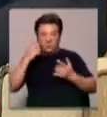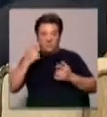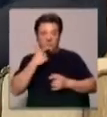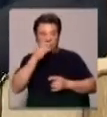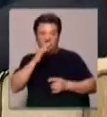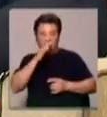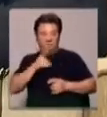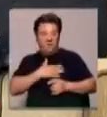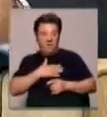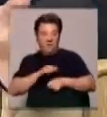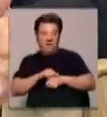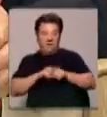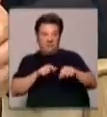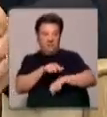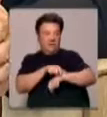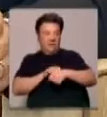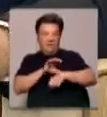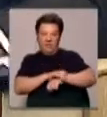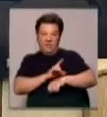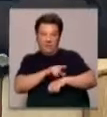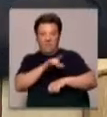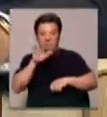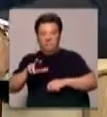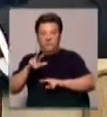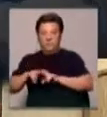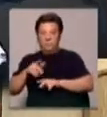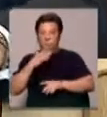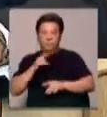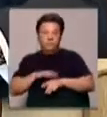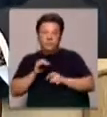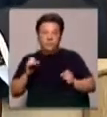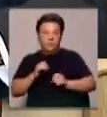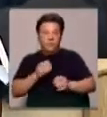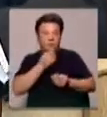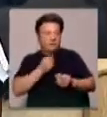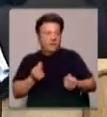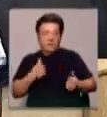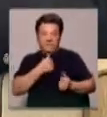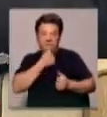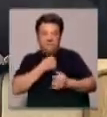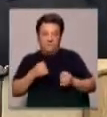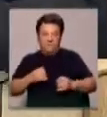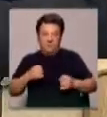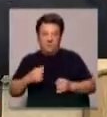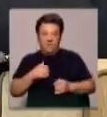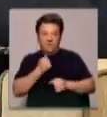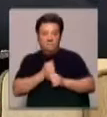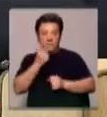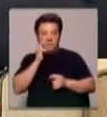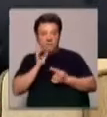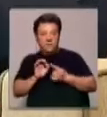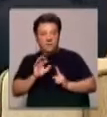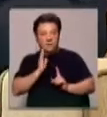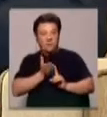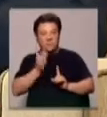não quero ir para casa almoçar então fica na prisão porque não há maneira nenhuma o de estabelecer uma